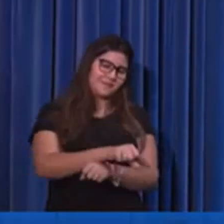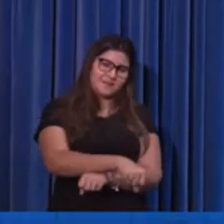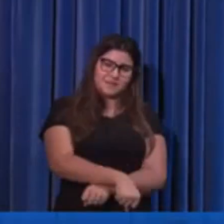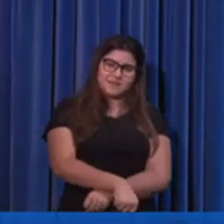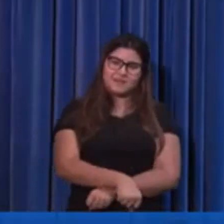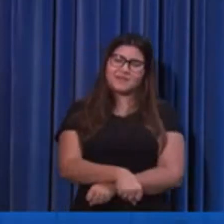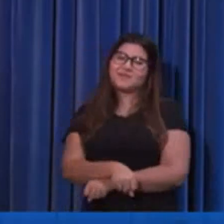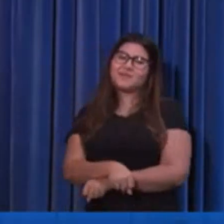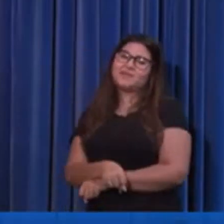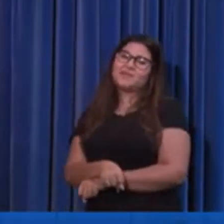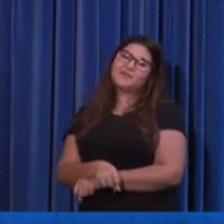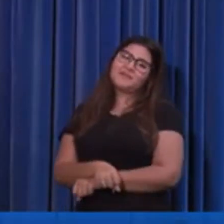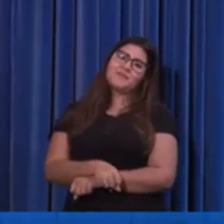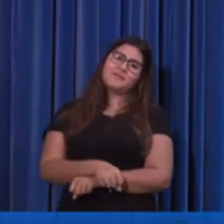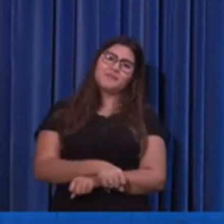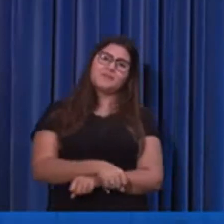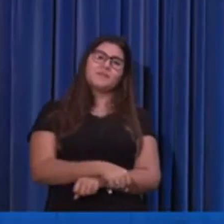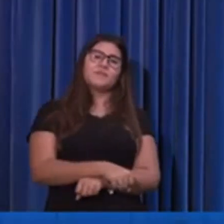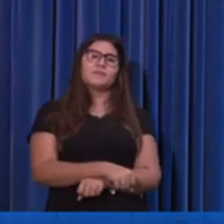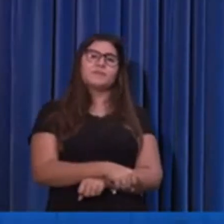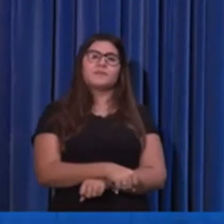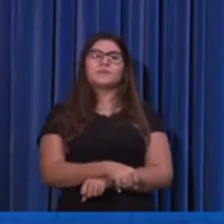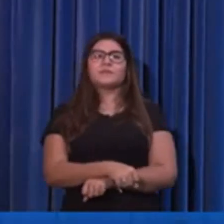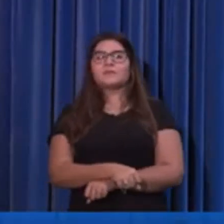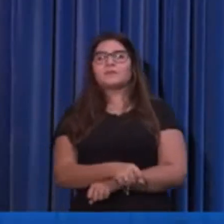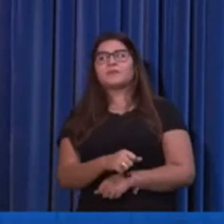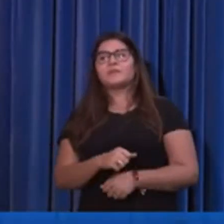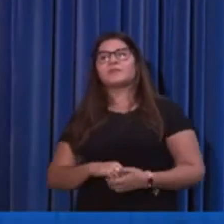como escravos.